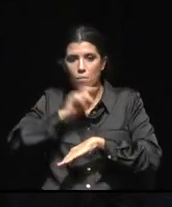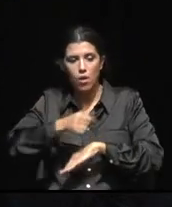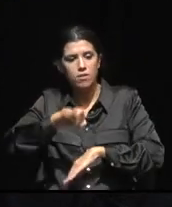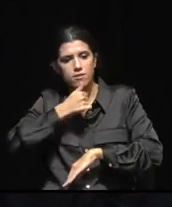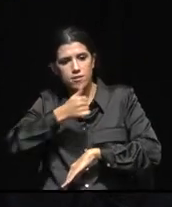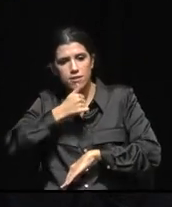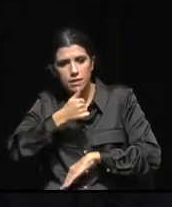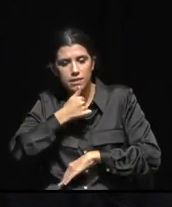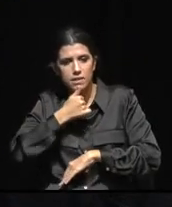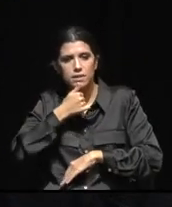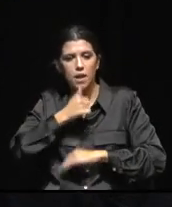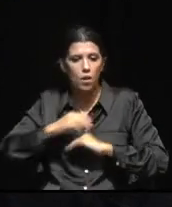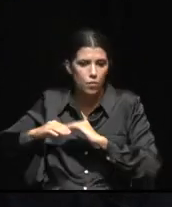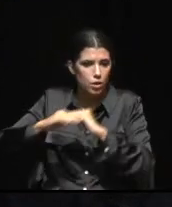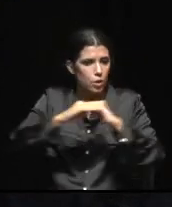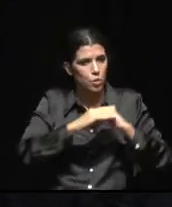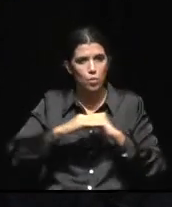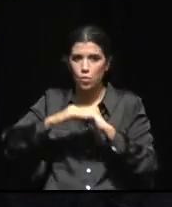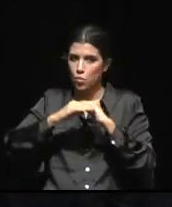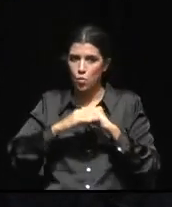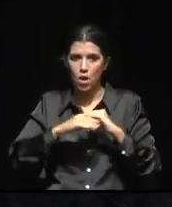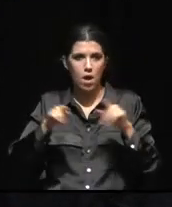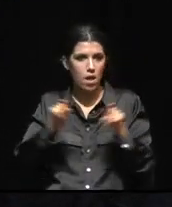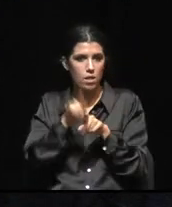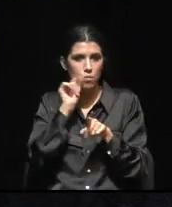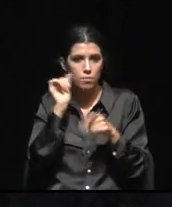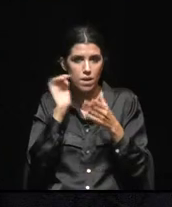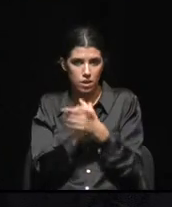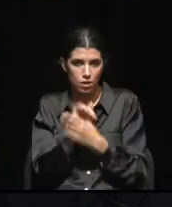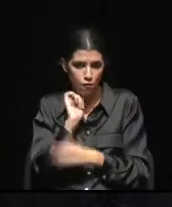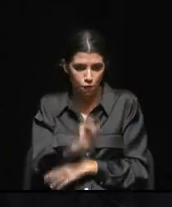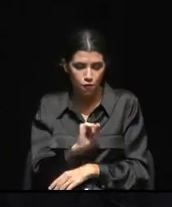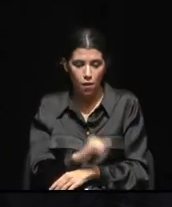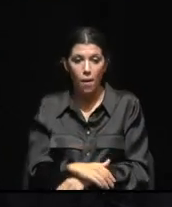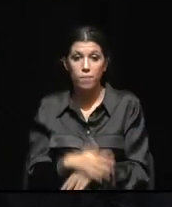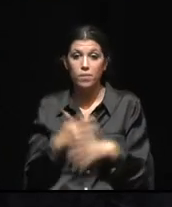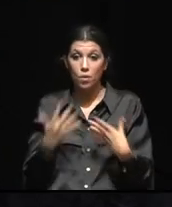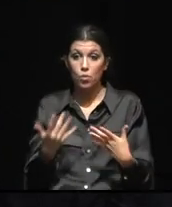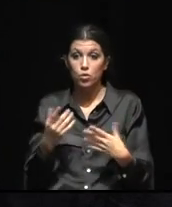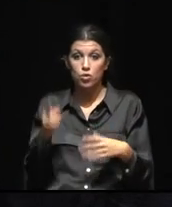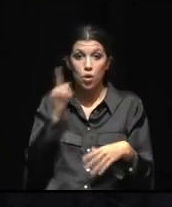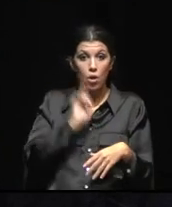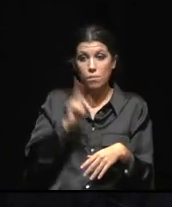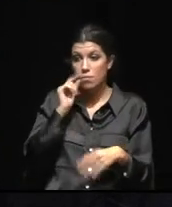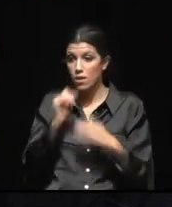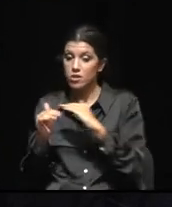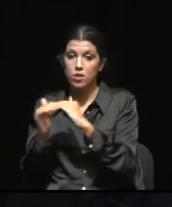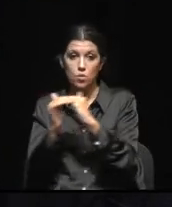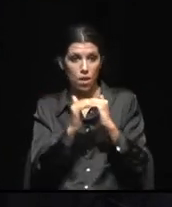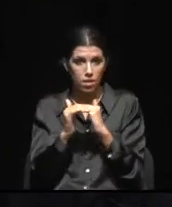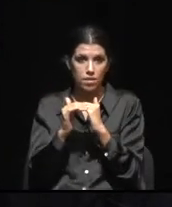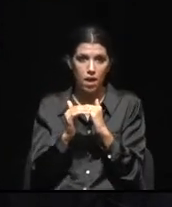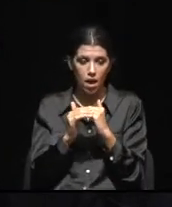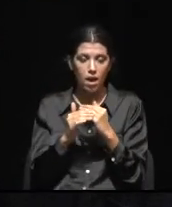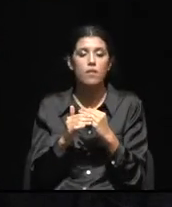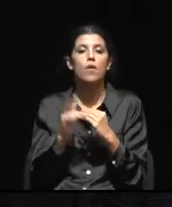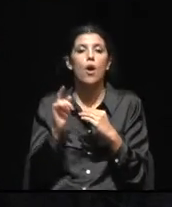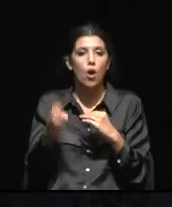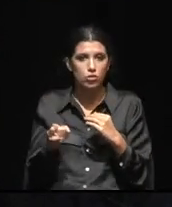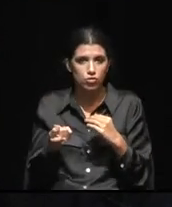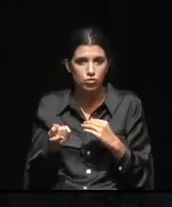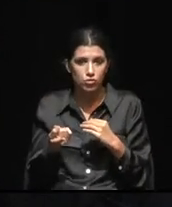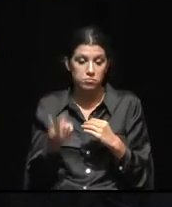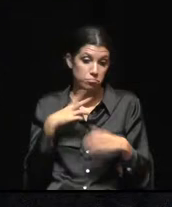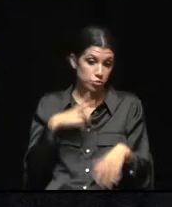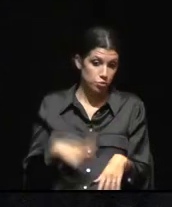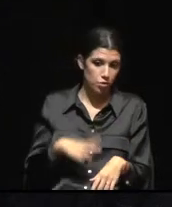decisão Pleno em igualdade de circunstâncias com o marido hoje a igualdade entre mulheres e homens é considerada não